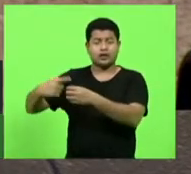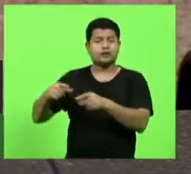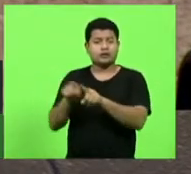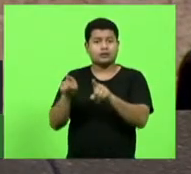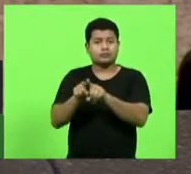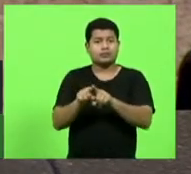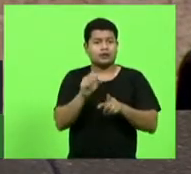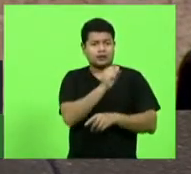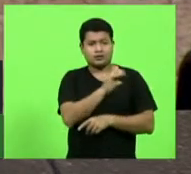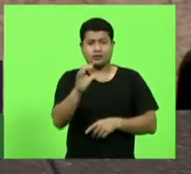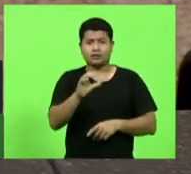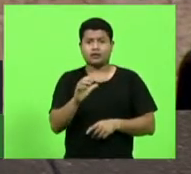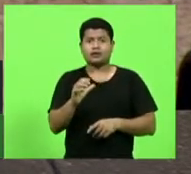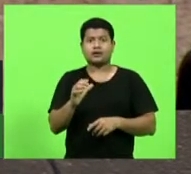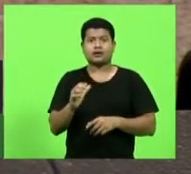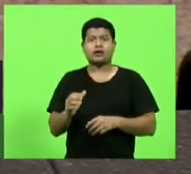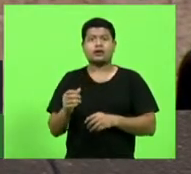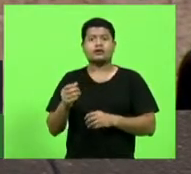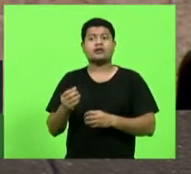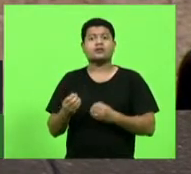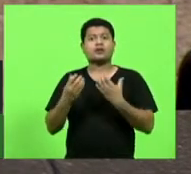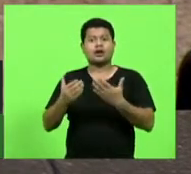exemplo.